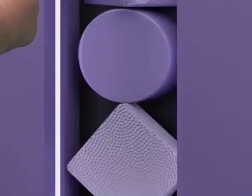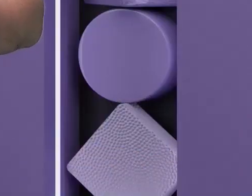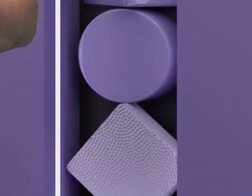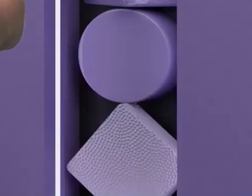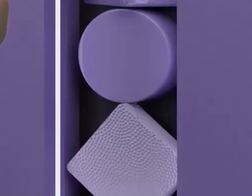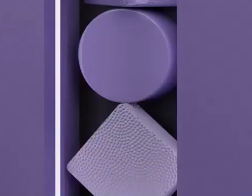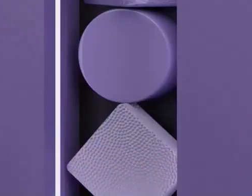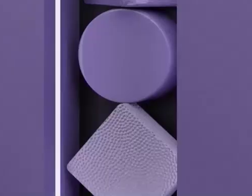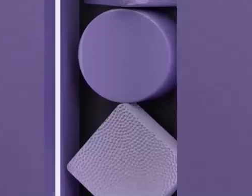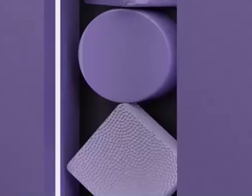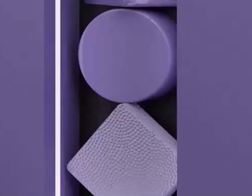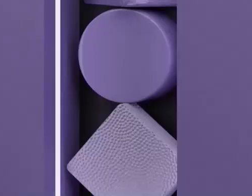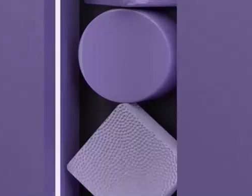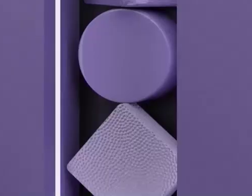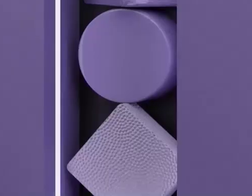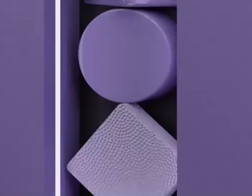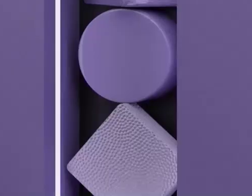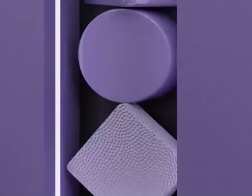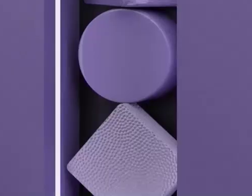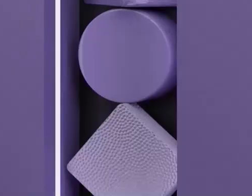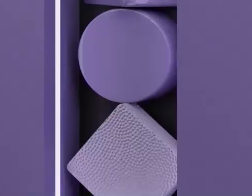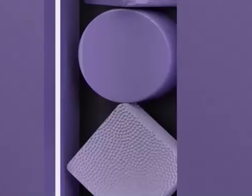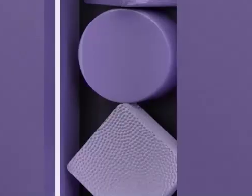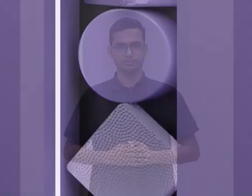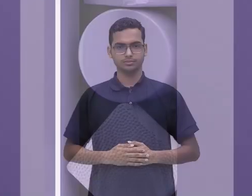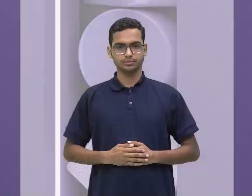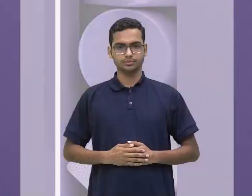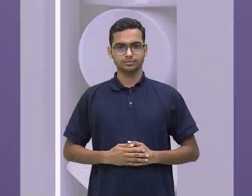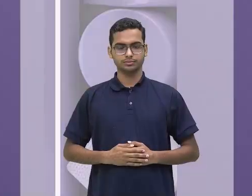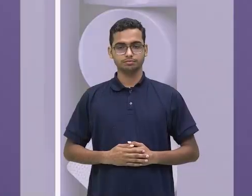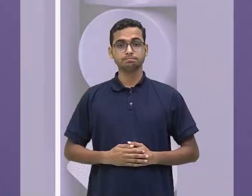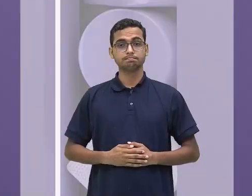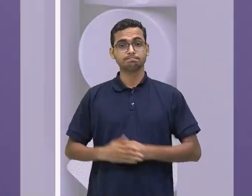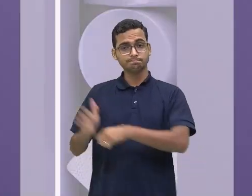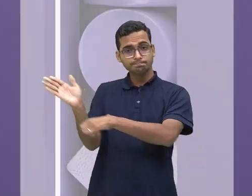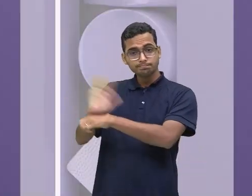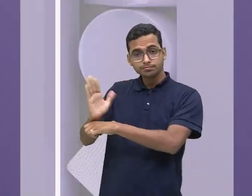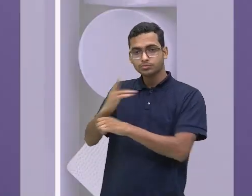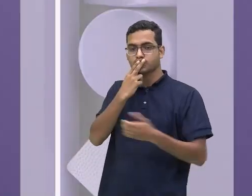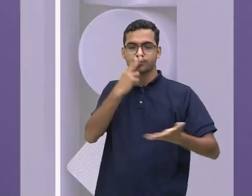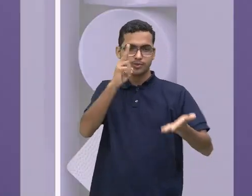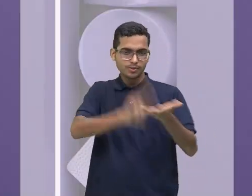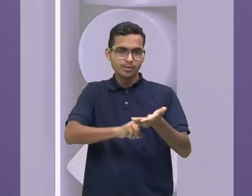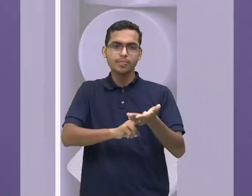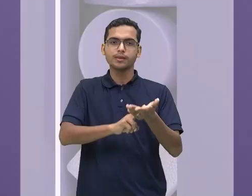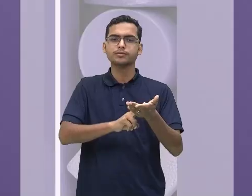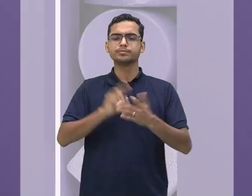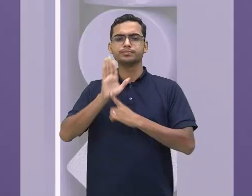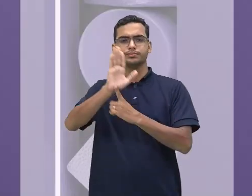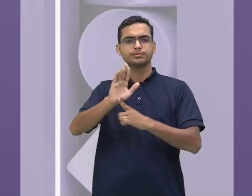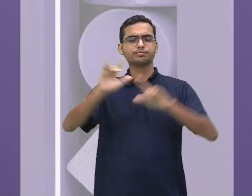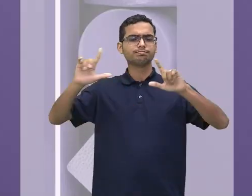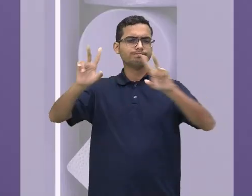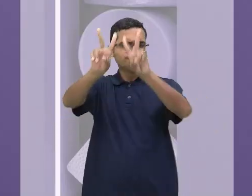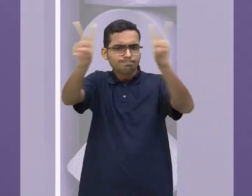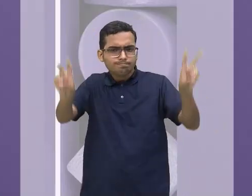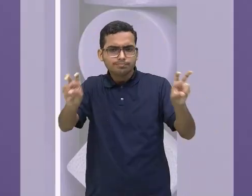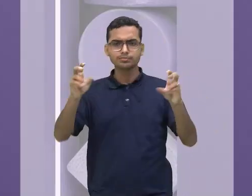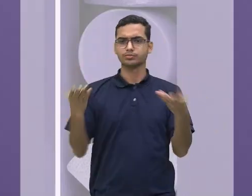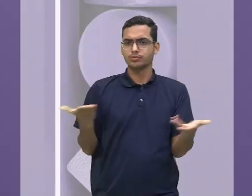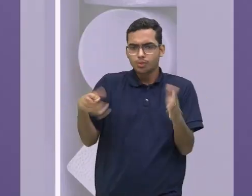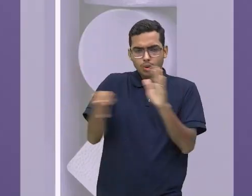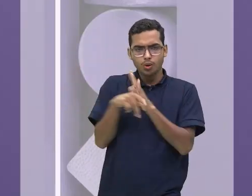Olha só, então, essa carta teve toda uma temática muito especial, porque discutiu temas